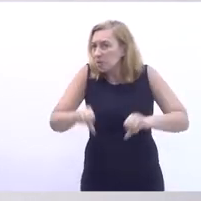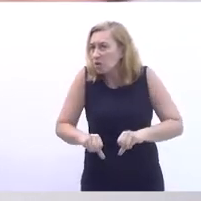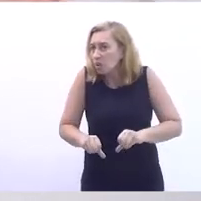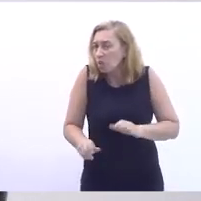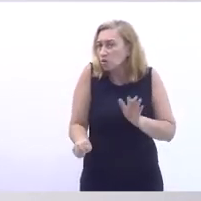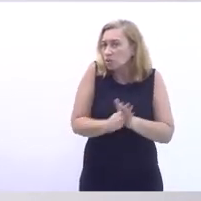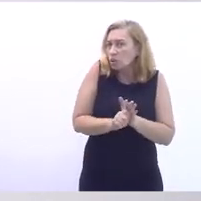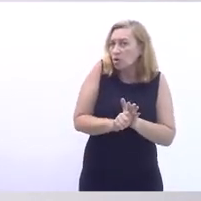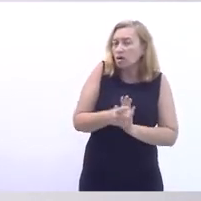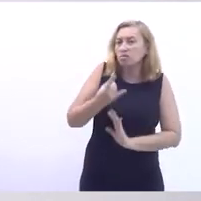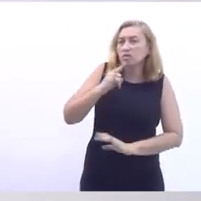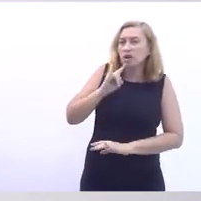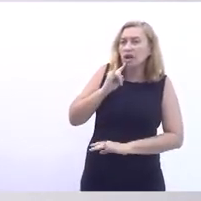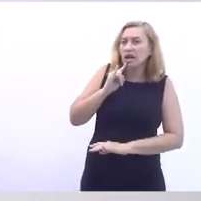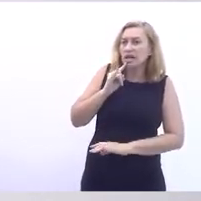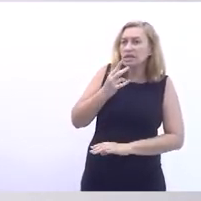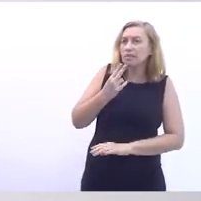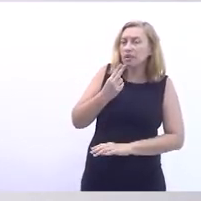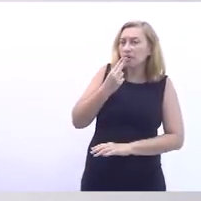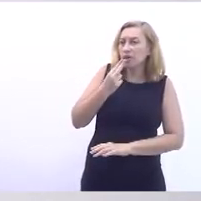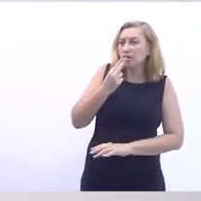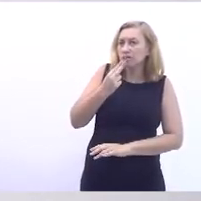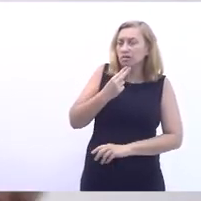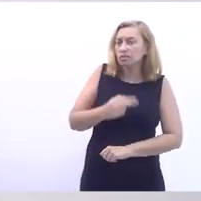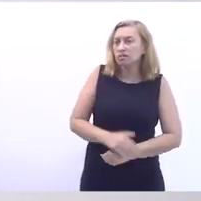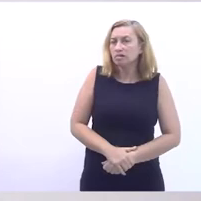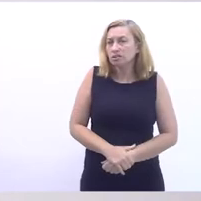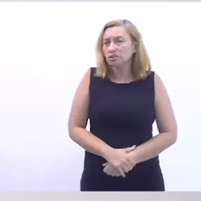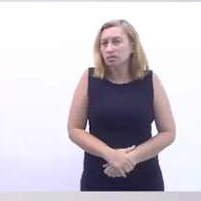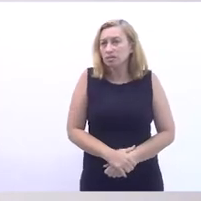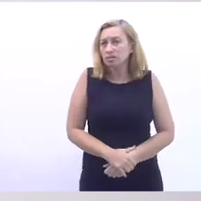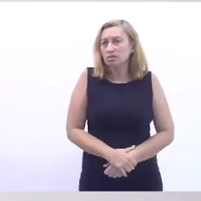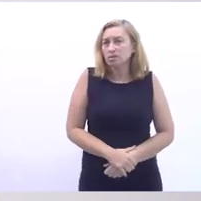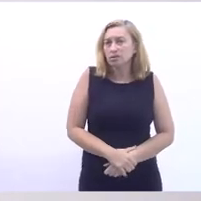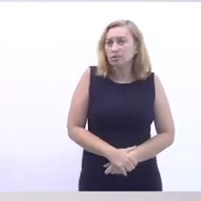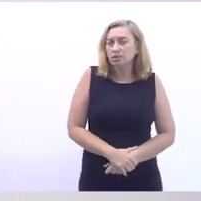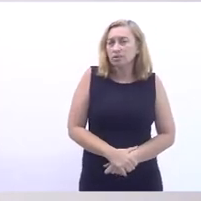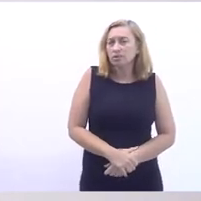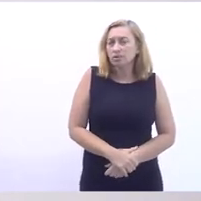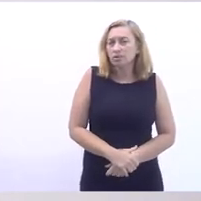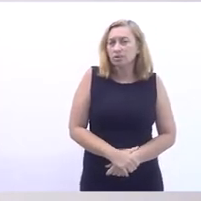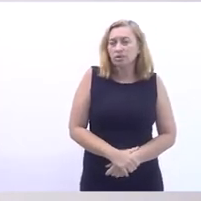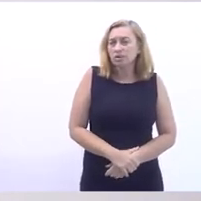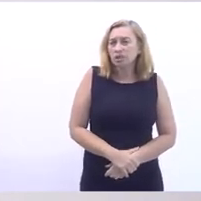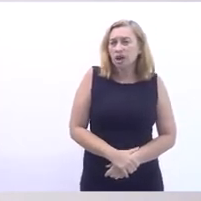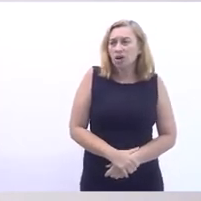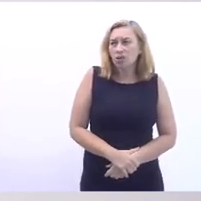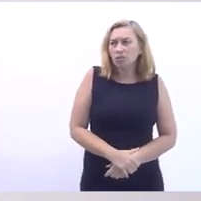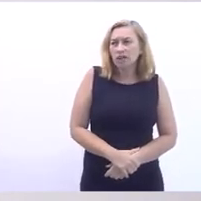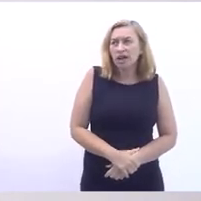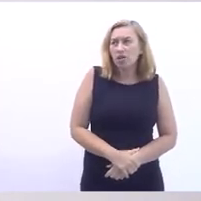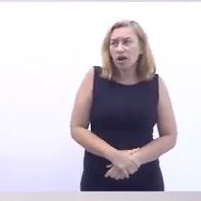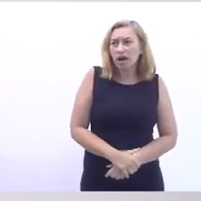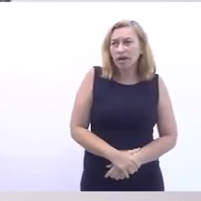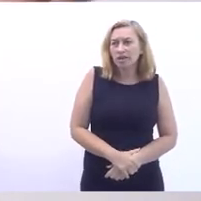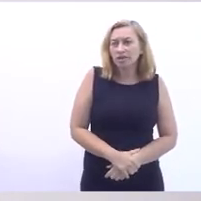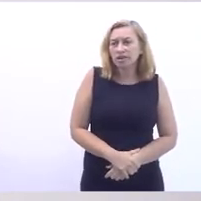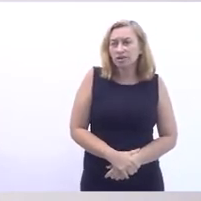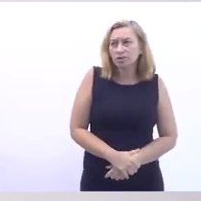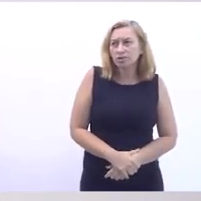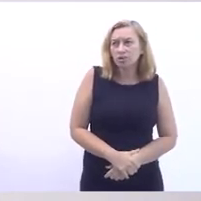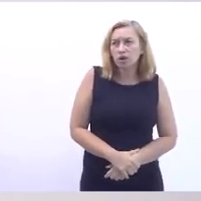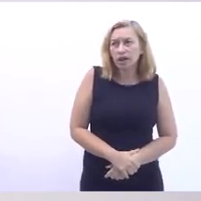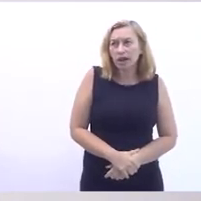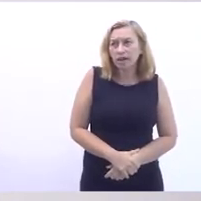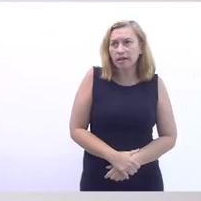cigarro e álcool e sem fui favorável a que as